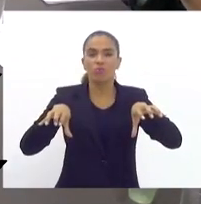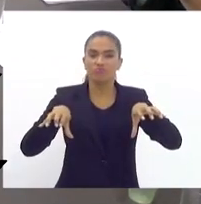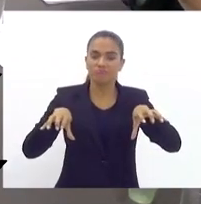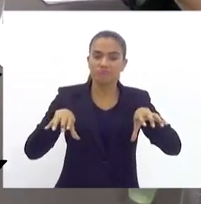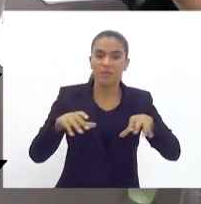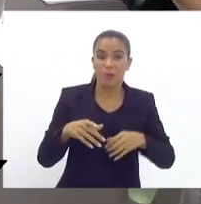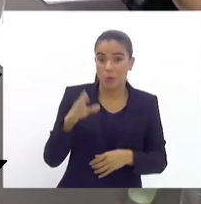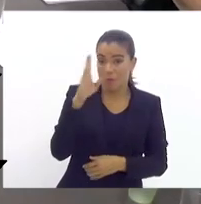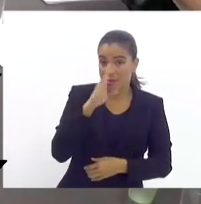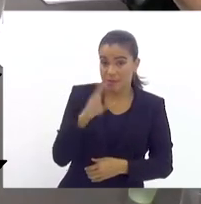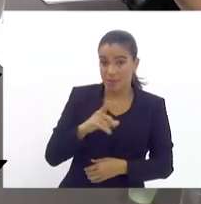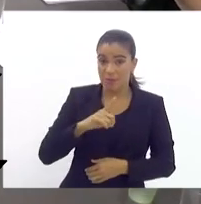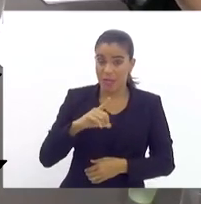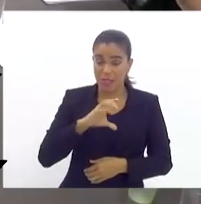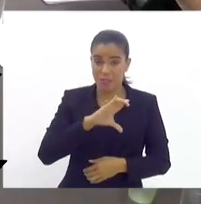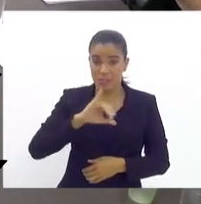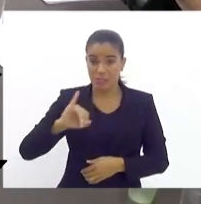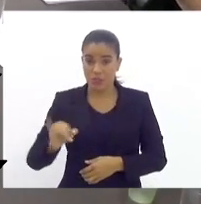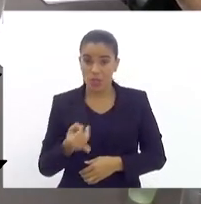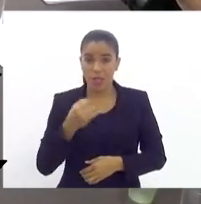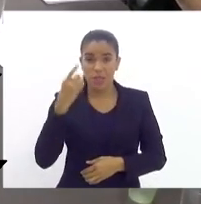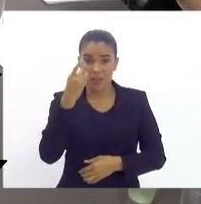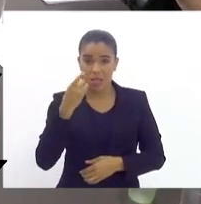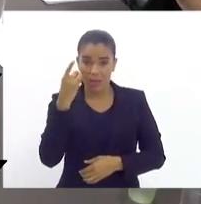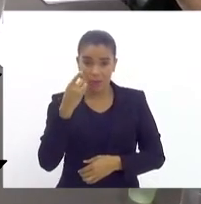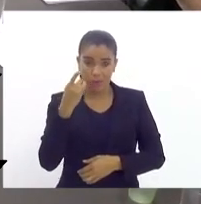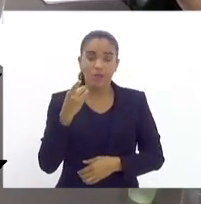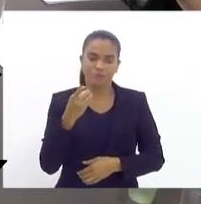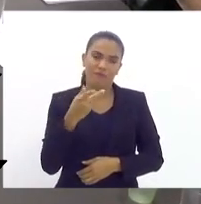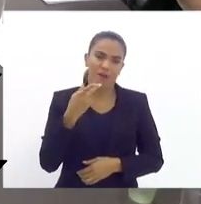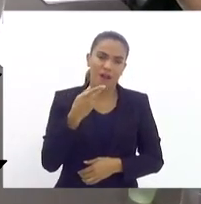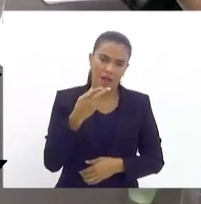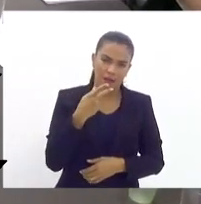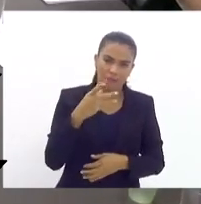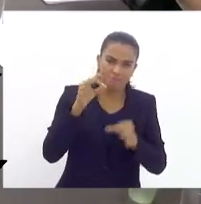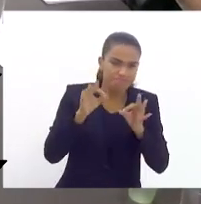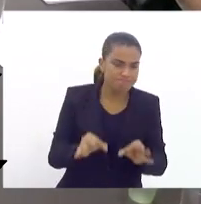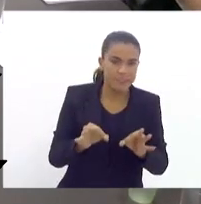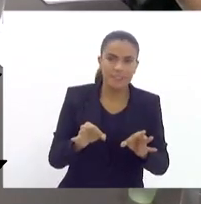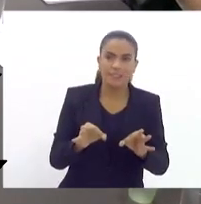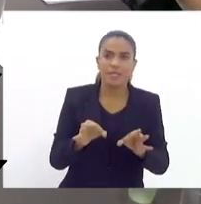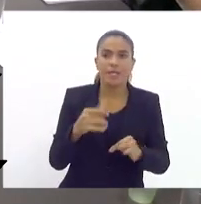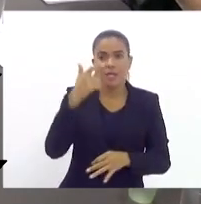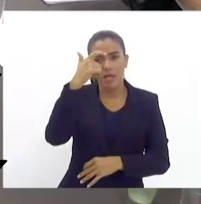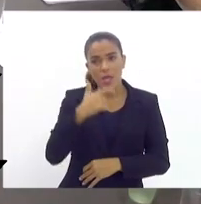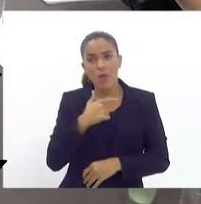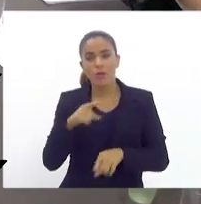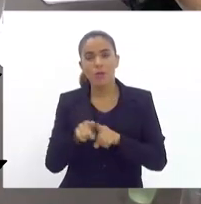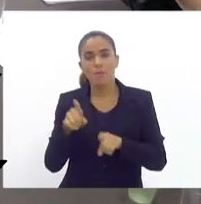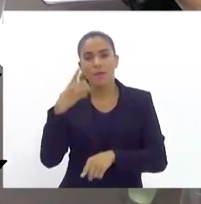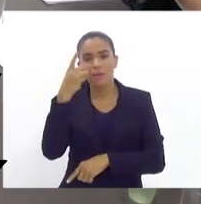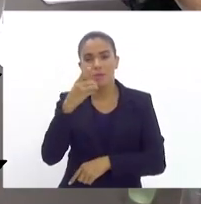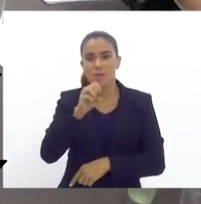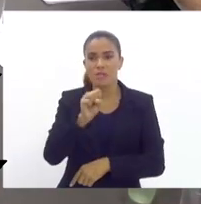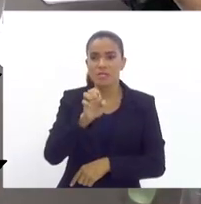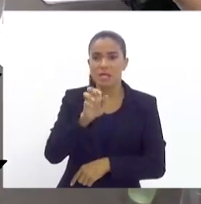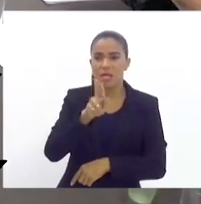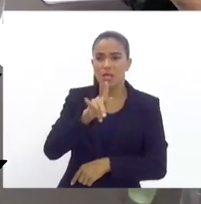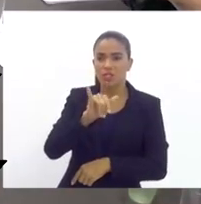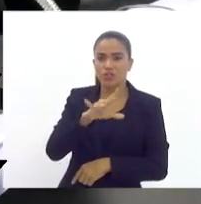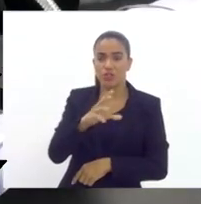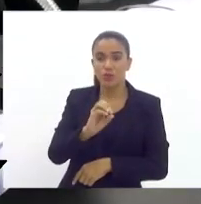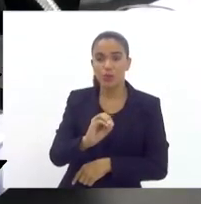tem a presença no âmbito da CCJ de deputados, e faço questão de citar aqui tanto eu quanto o deputado Serginho,